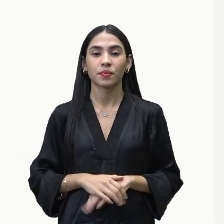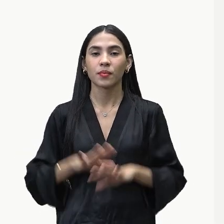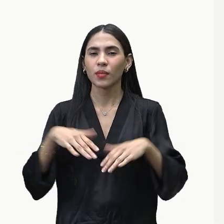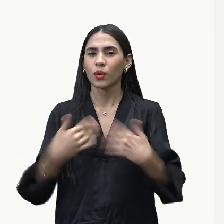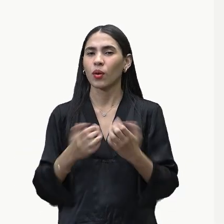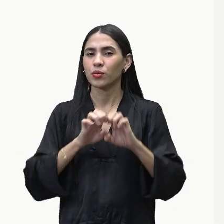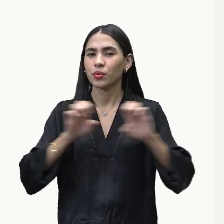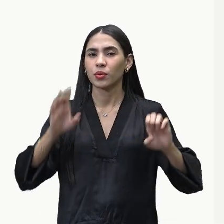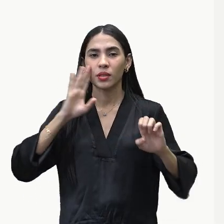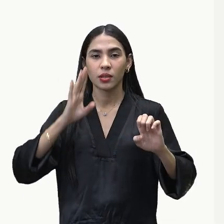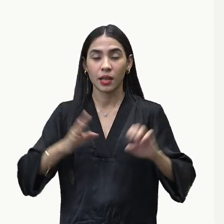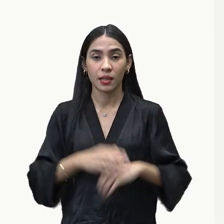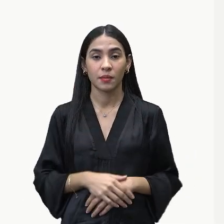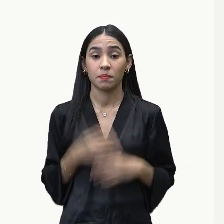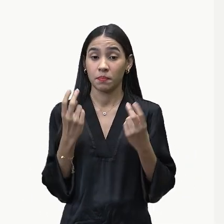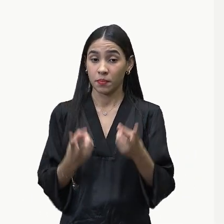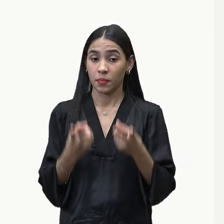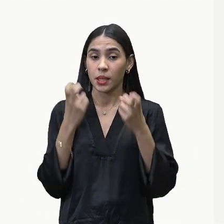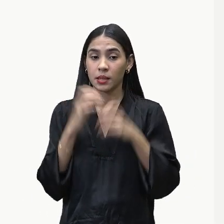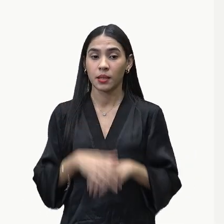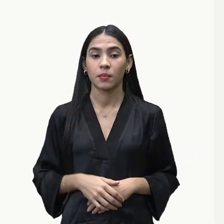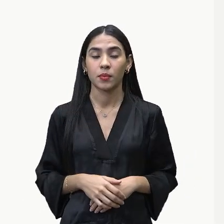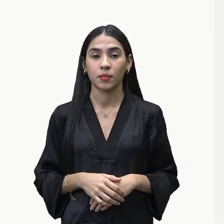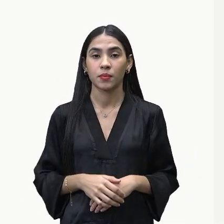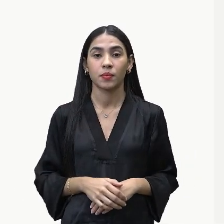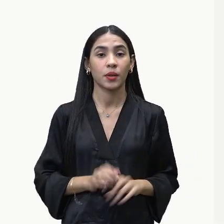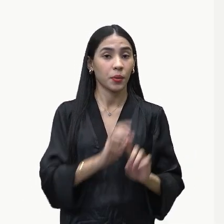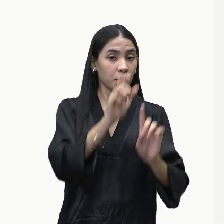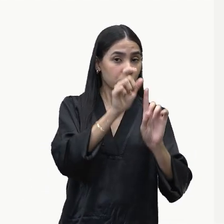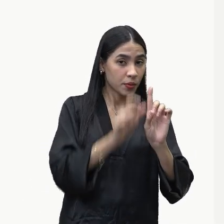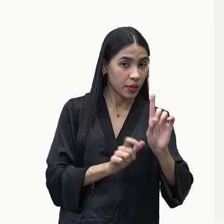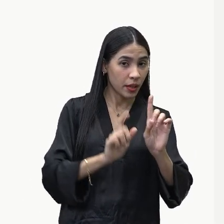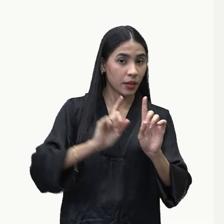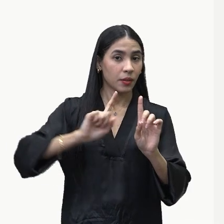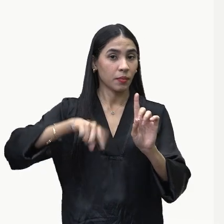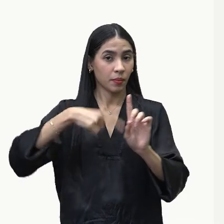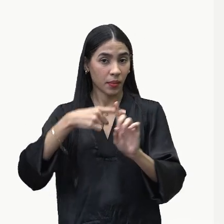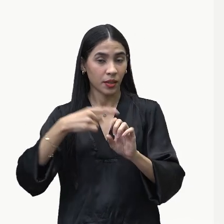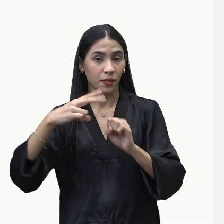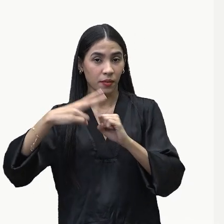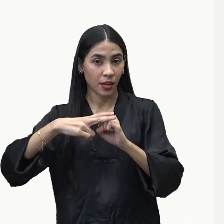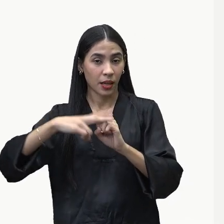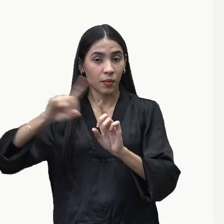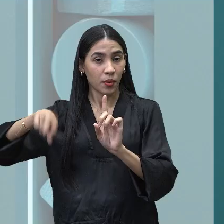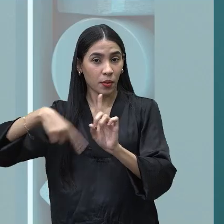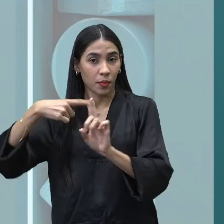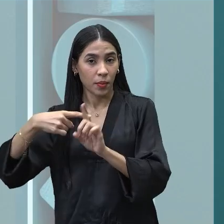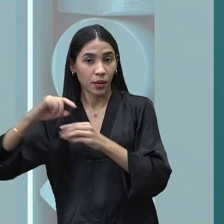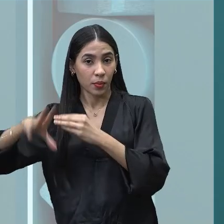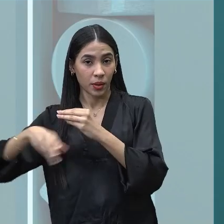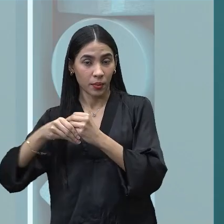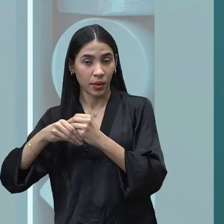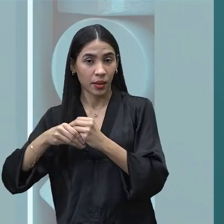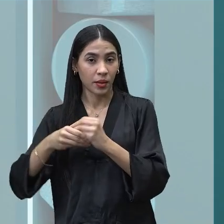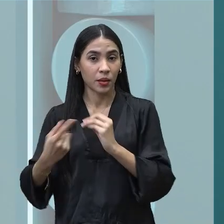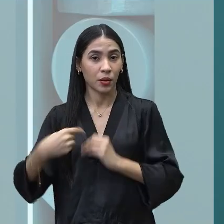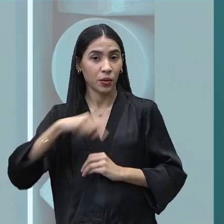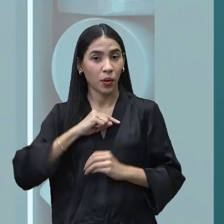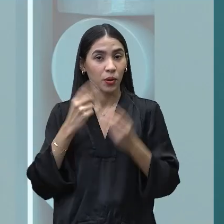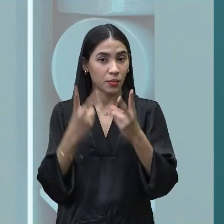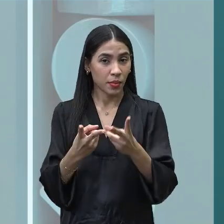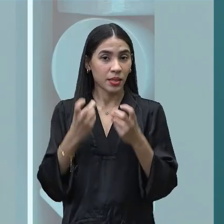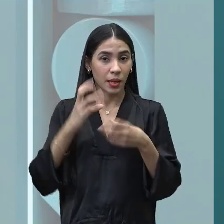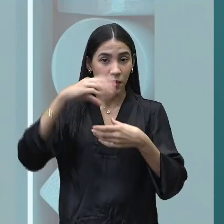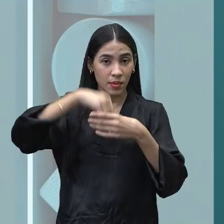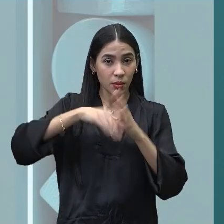ordem direta? Percebam que a ordem direta seria sujeito, verbo e complemento. E quando a gente observa no